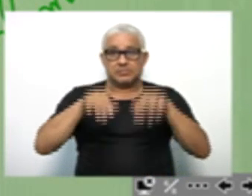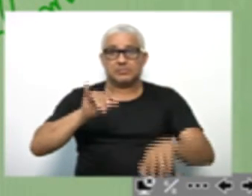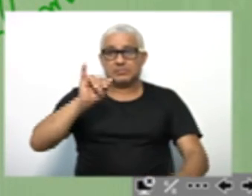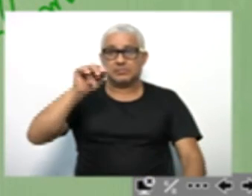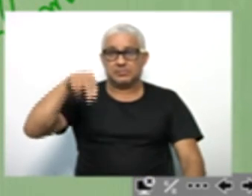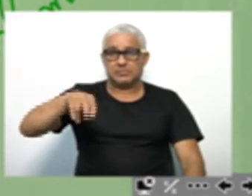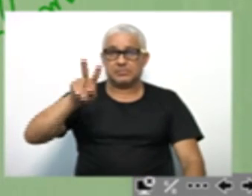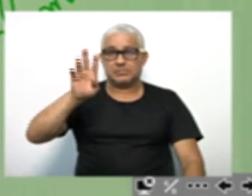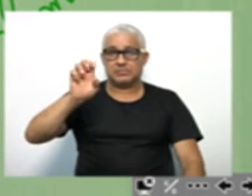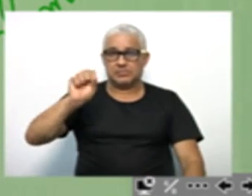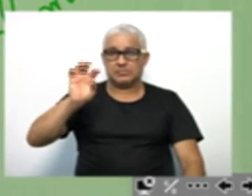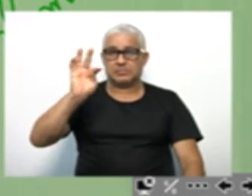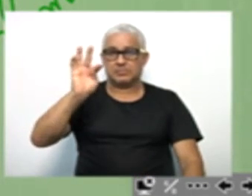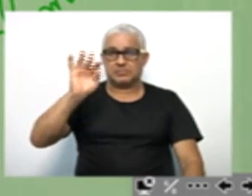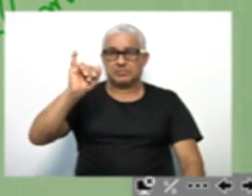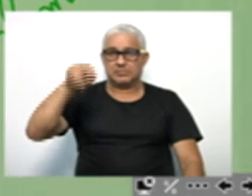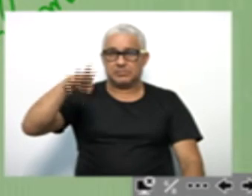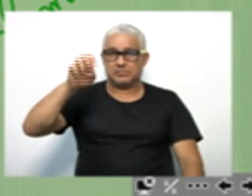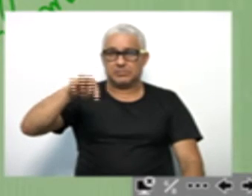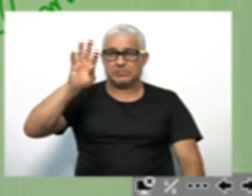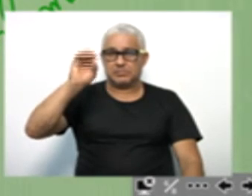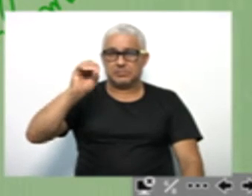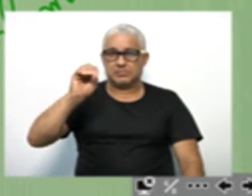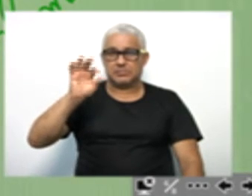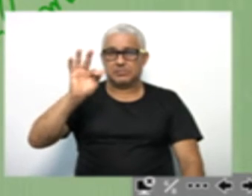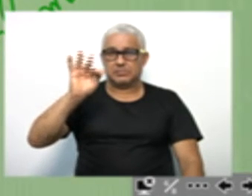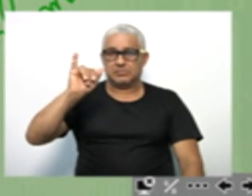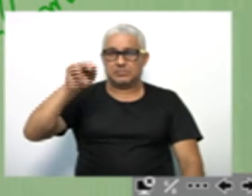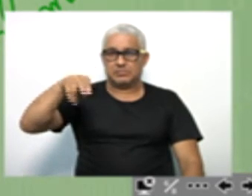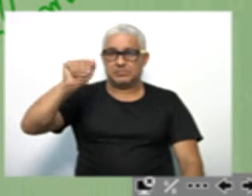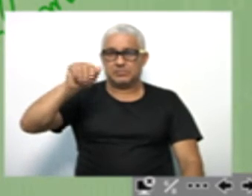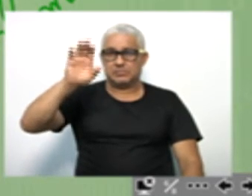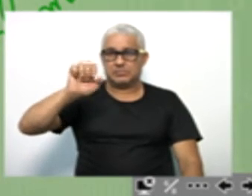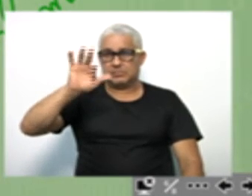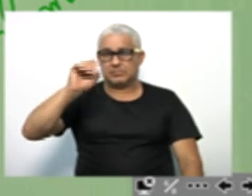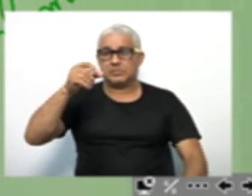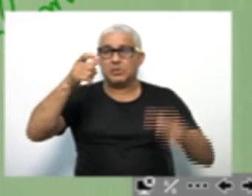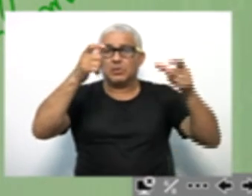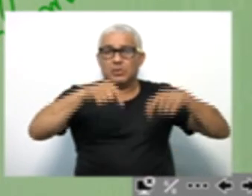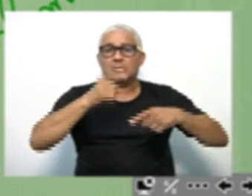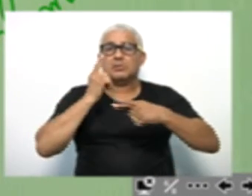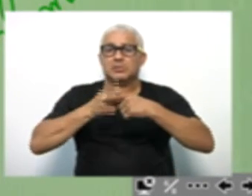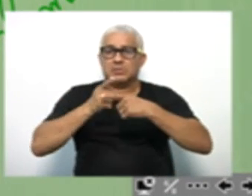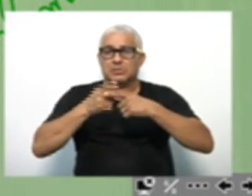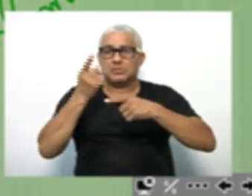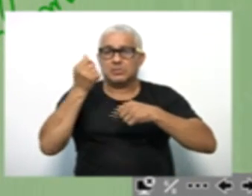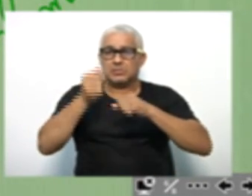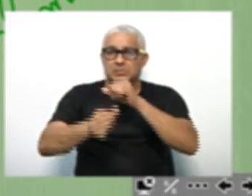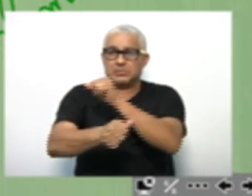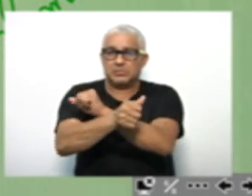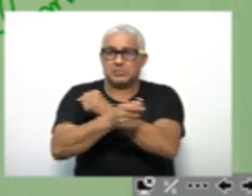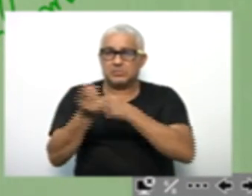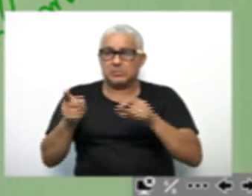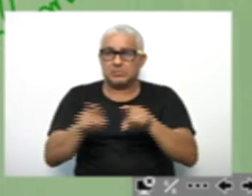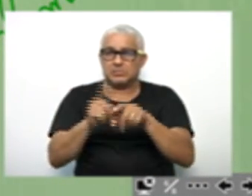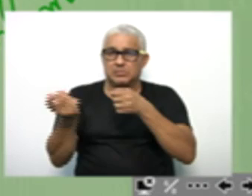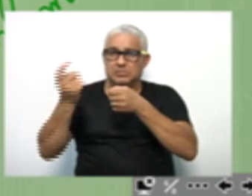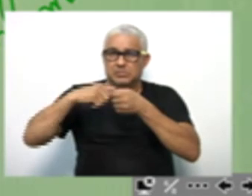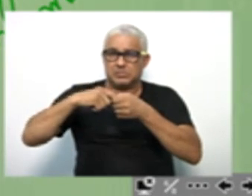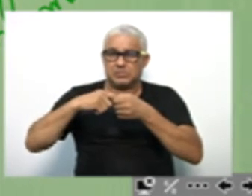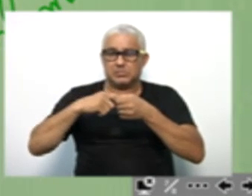leva em consideração onde vai investir, como vai investir, por que vai investir e o retorno que você espera